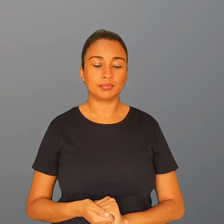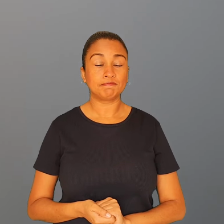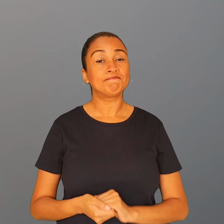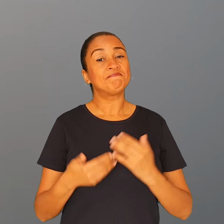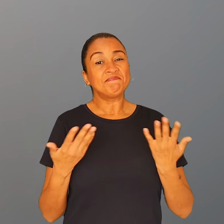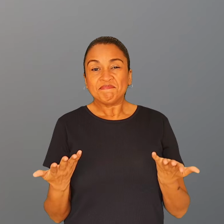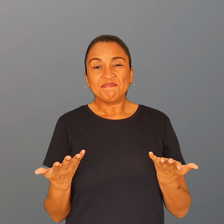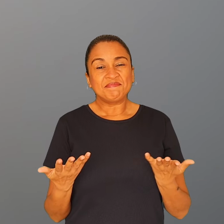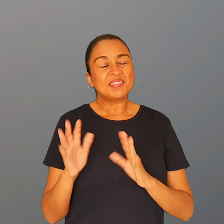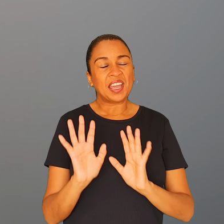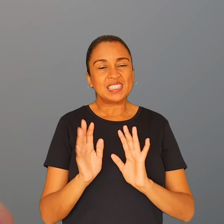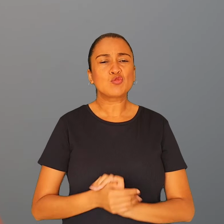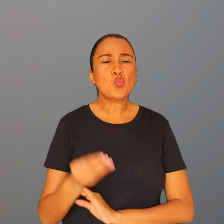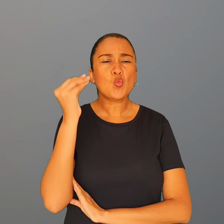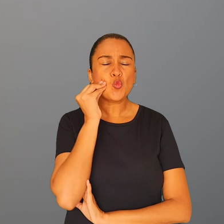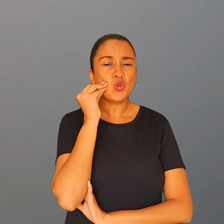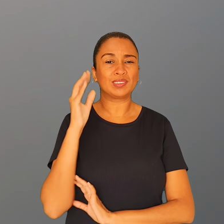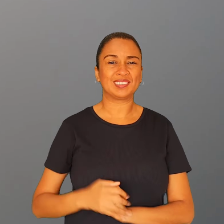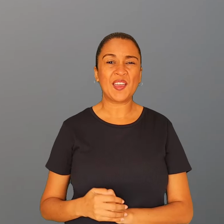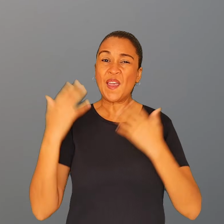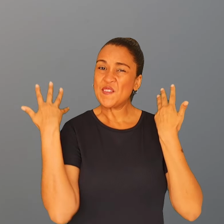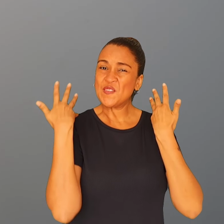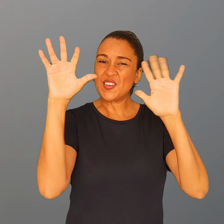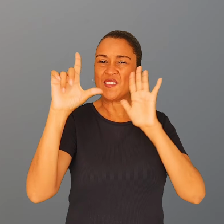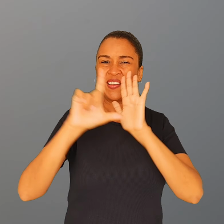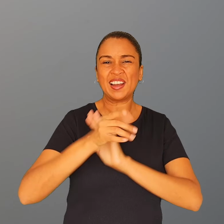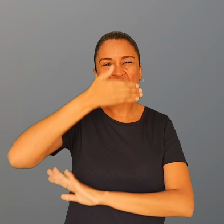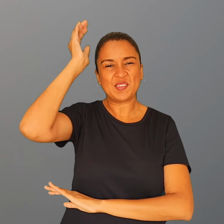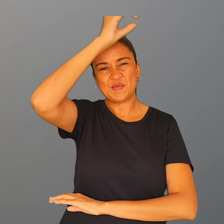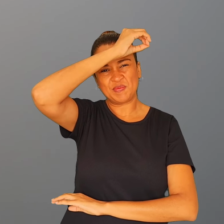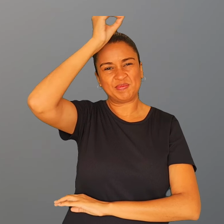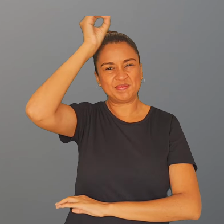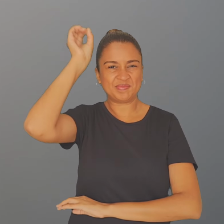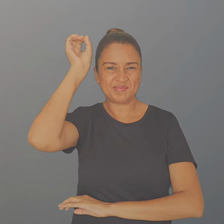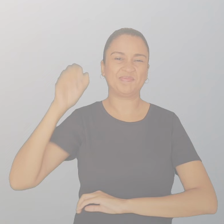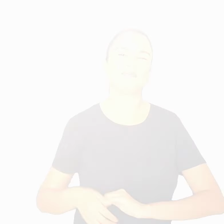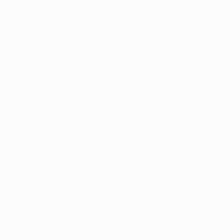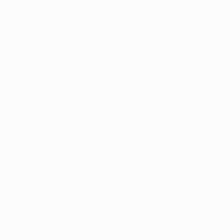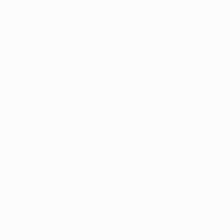Então é isso, meus amados. Um beijão e viva a Lei Paulo Gustavo!